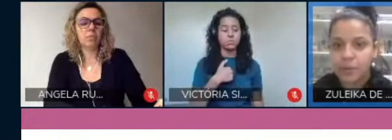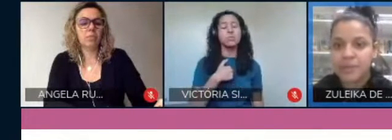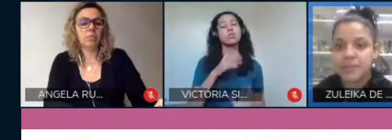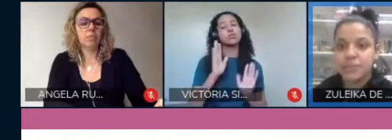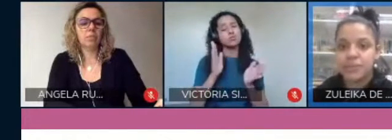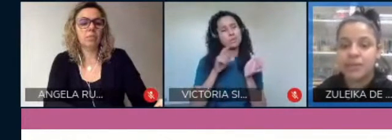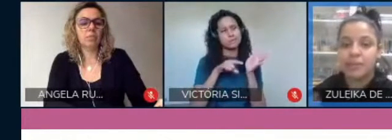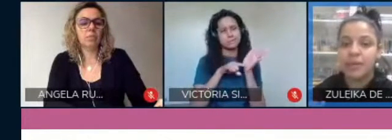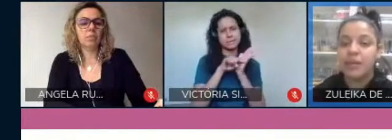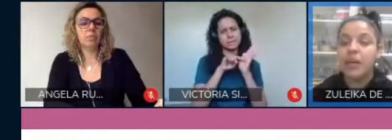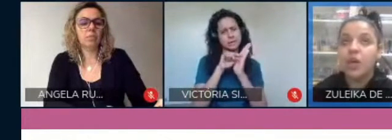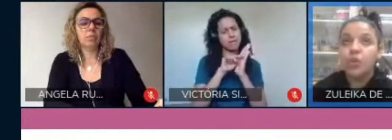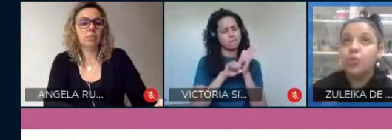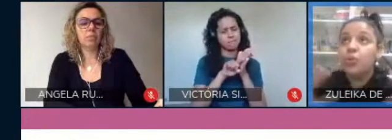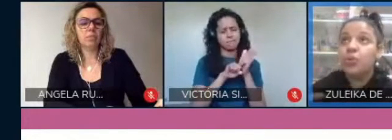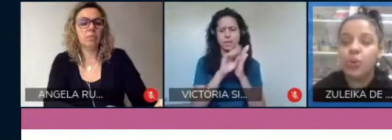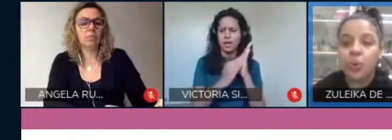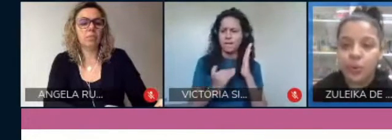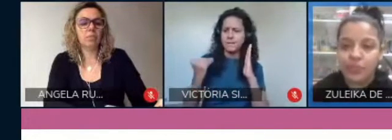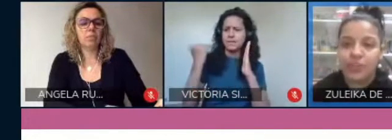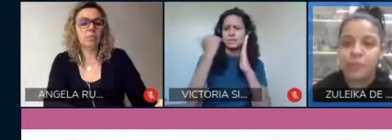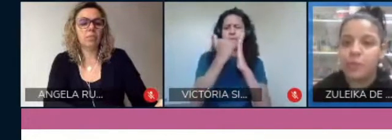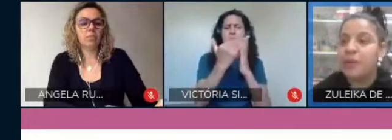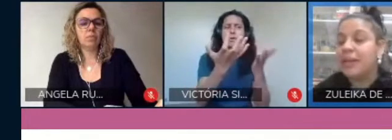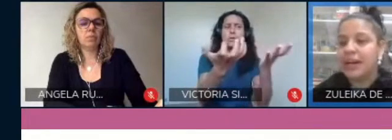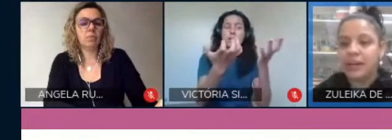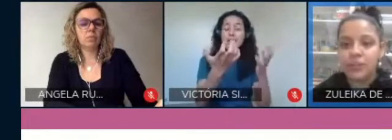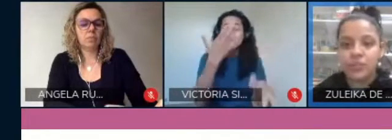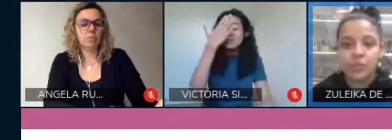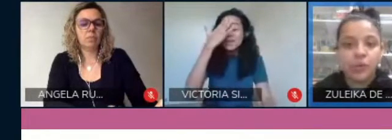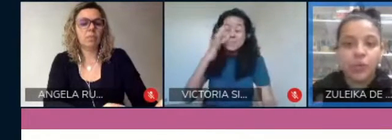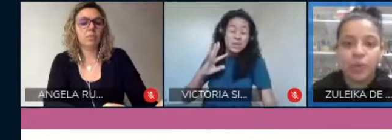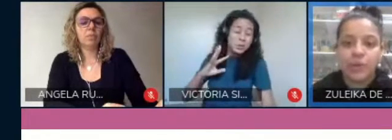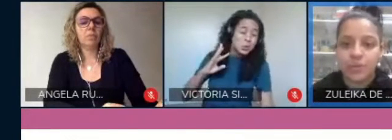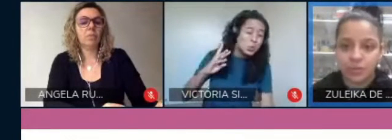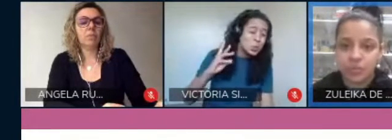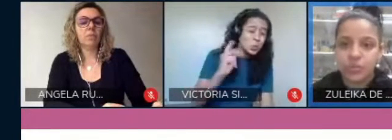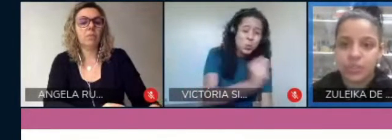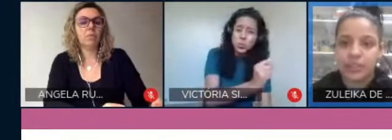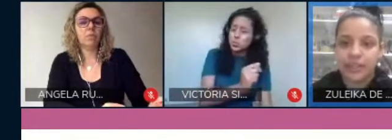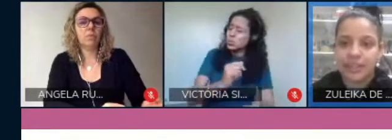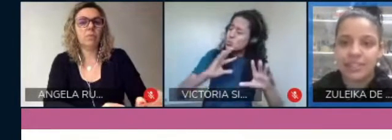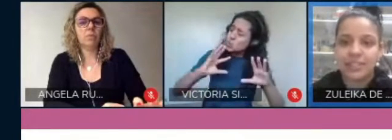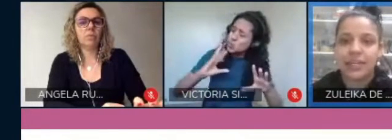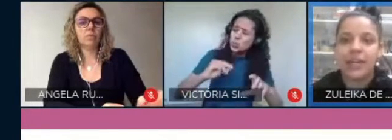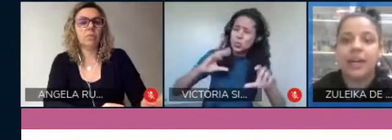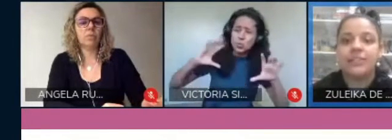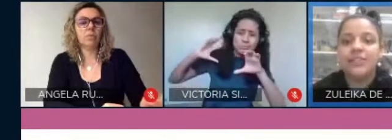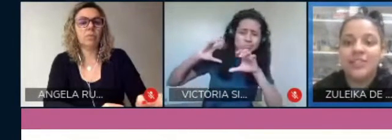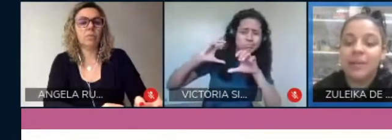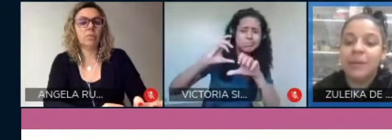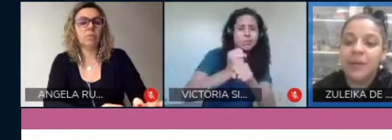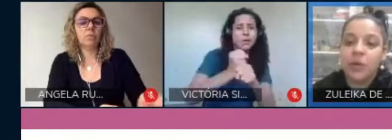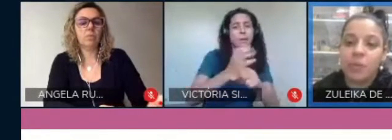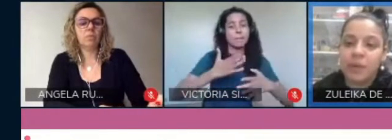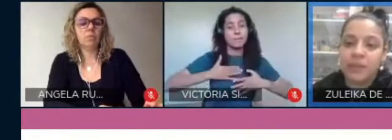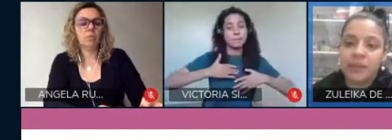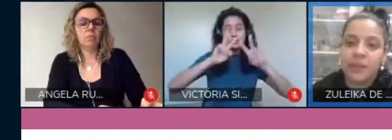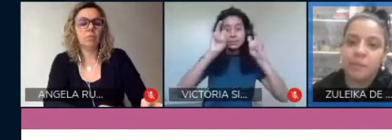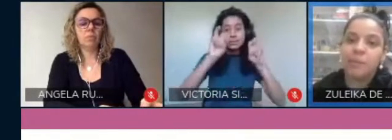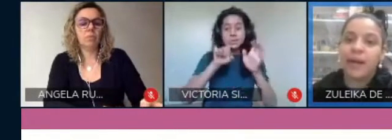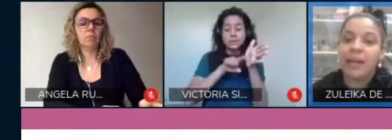avançado, que eu preciso saber tudo o que foi publicado sobre o meu assunto de interesse, a gente